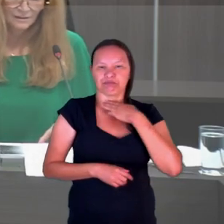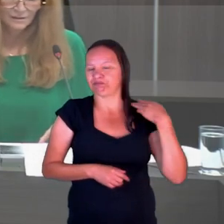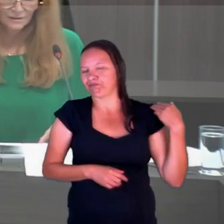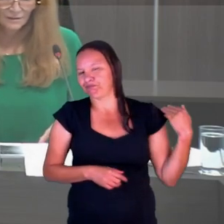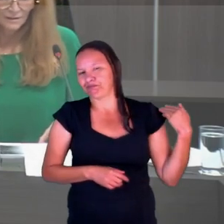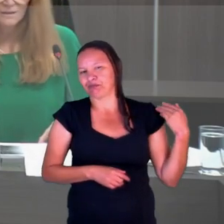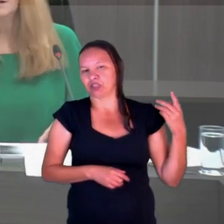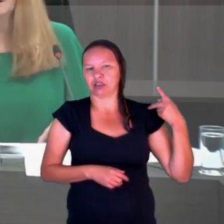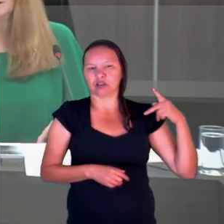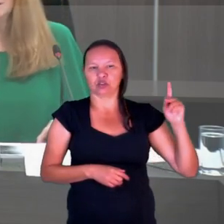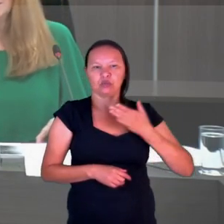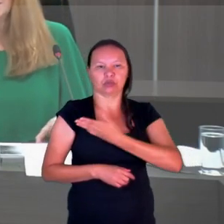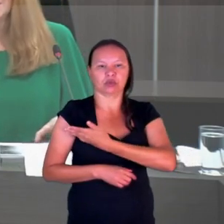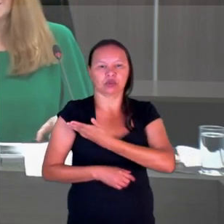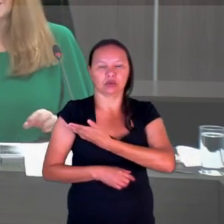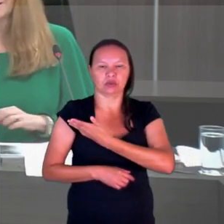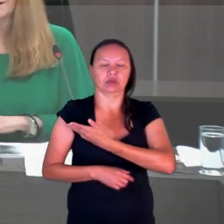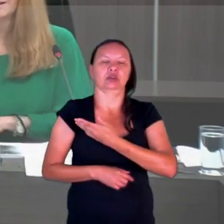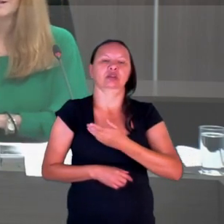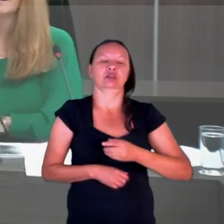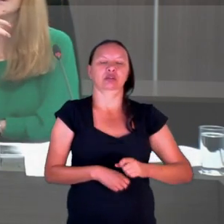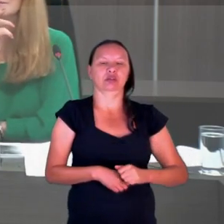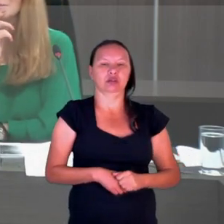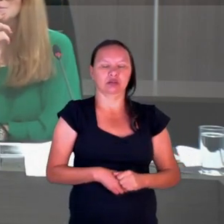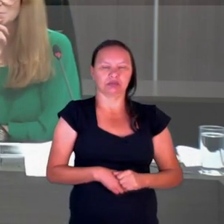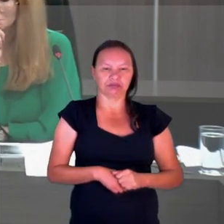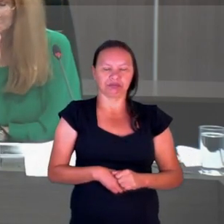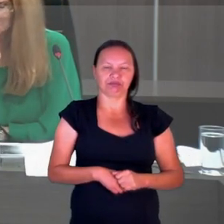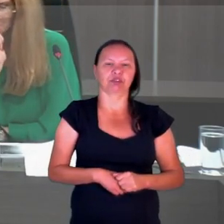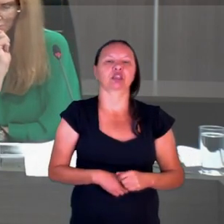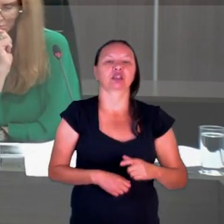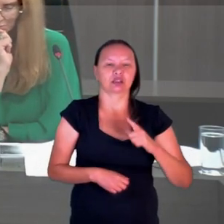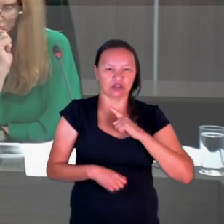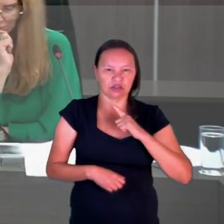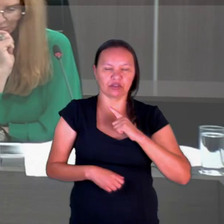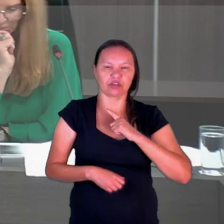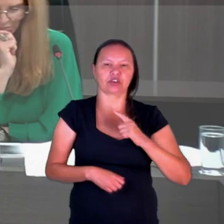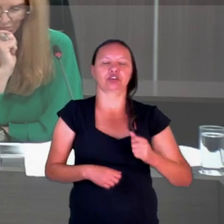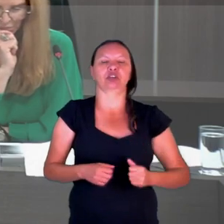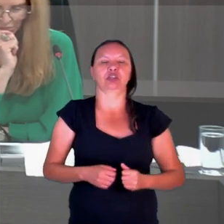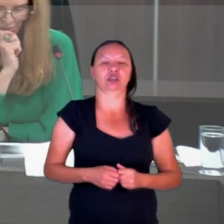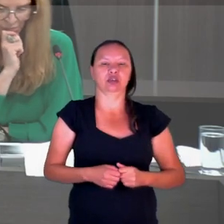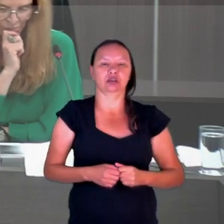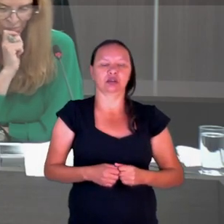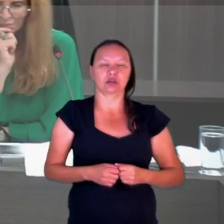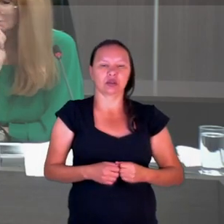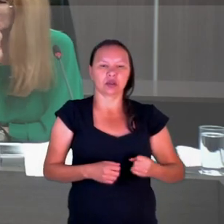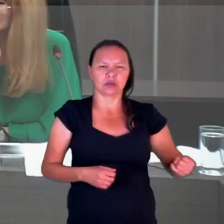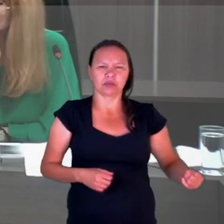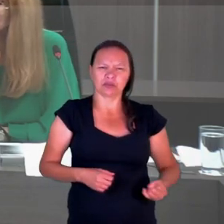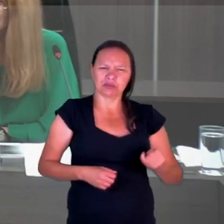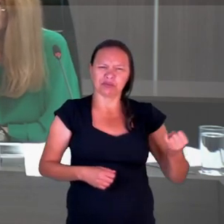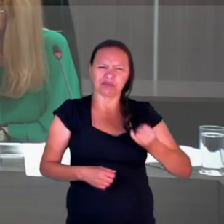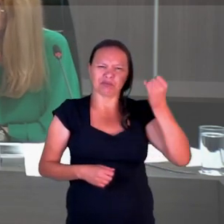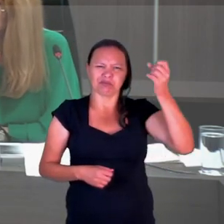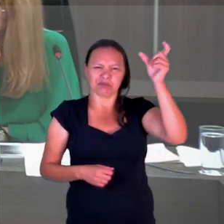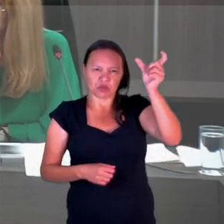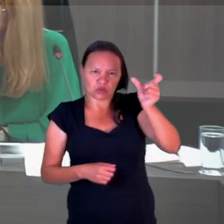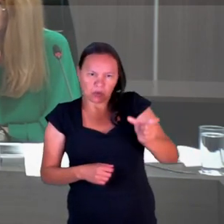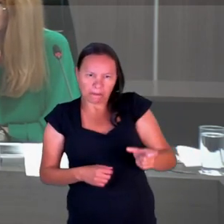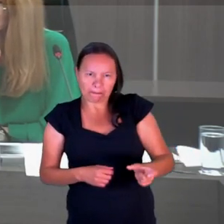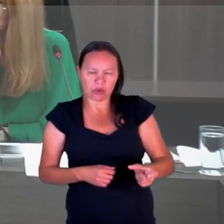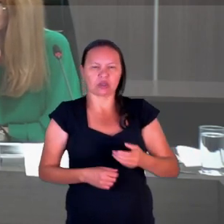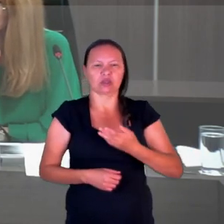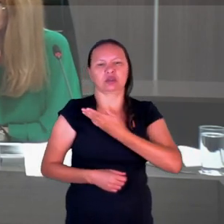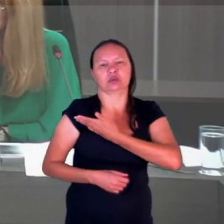fato porque Dom Mauro tinha mesmo essa capacidade de além de ser um grande Professor ser um amigo né então